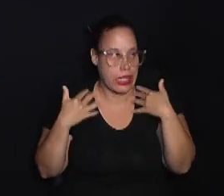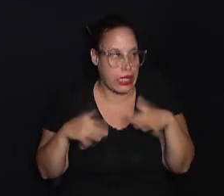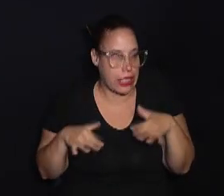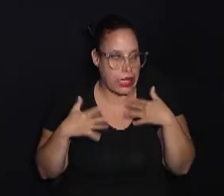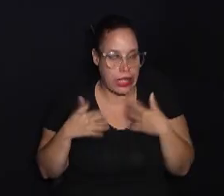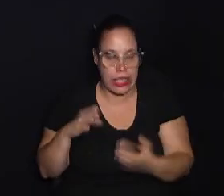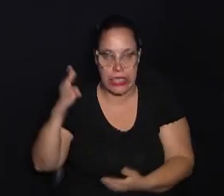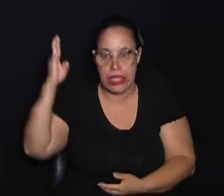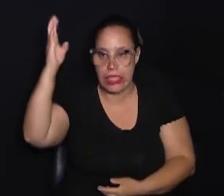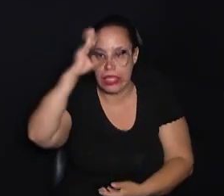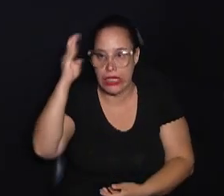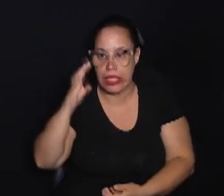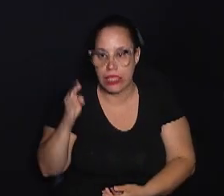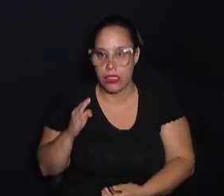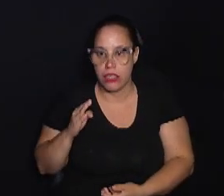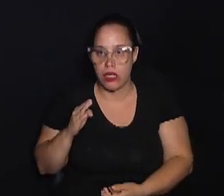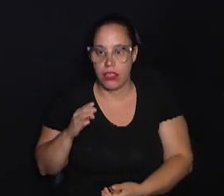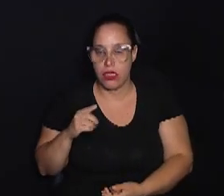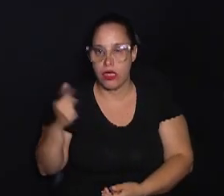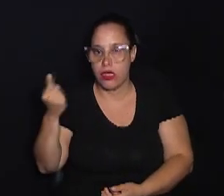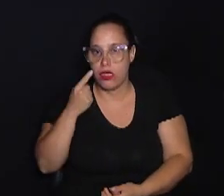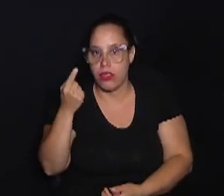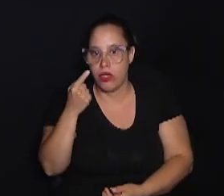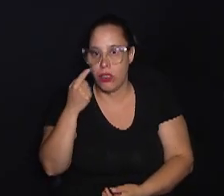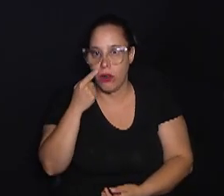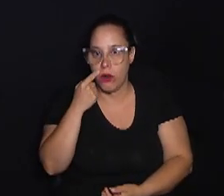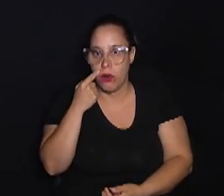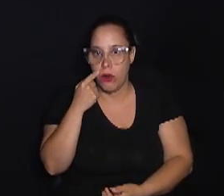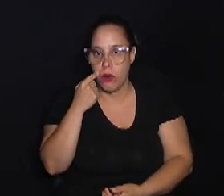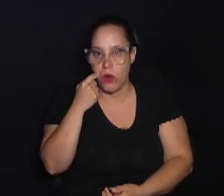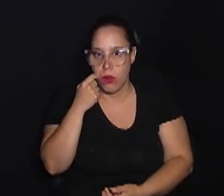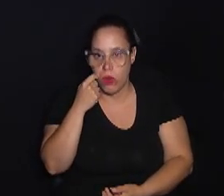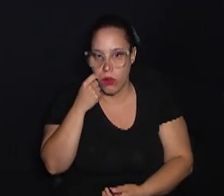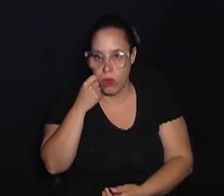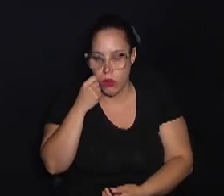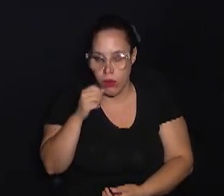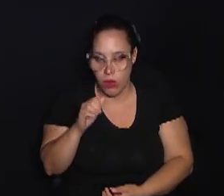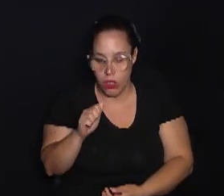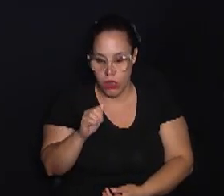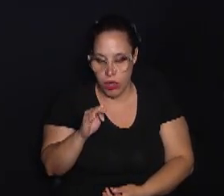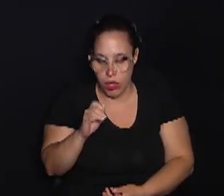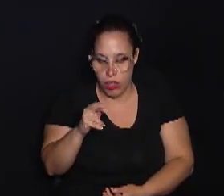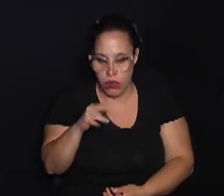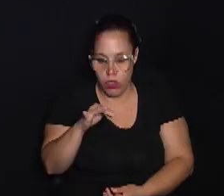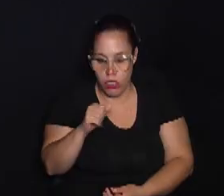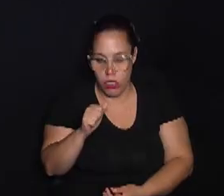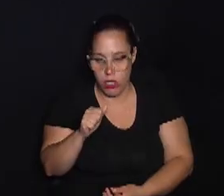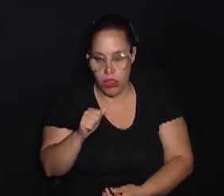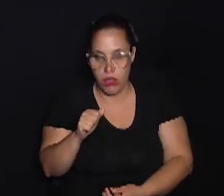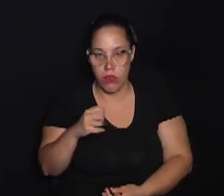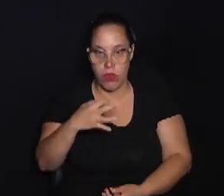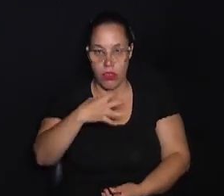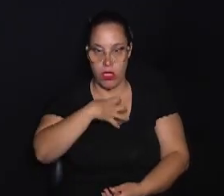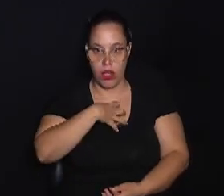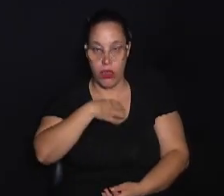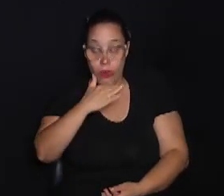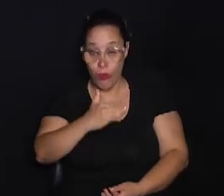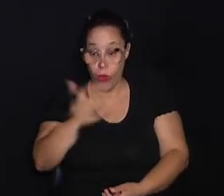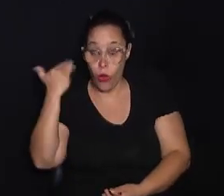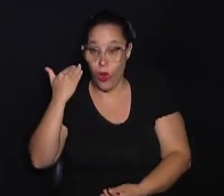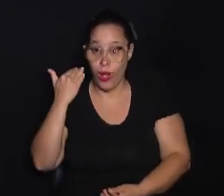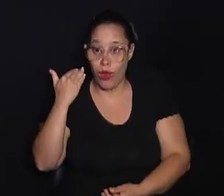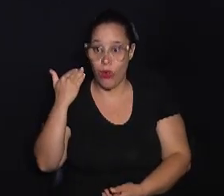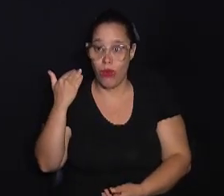Brasil, quando um ativista do Afoxé em Salvador foi assassinado.